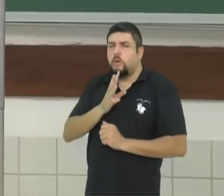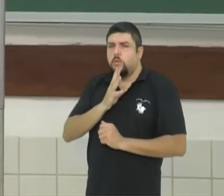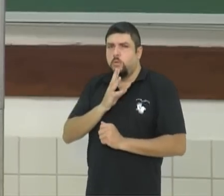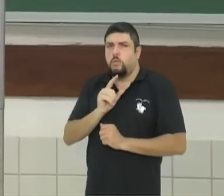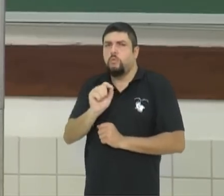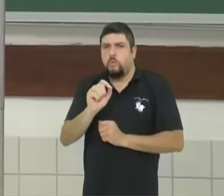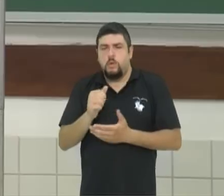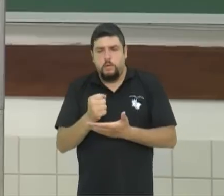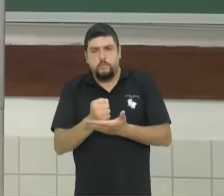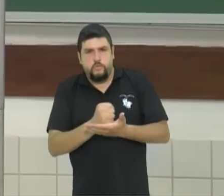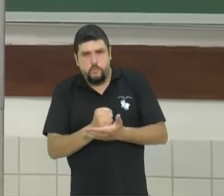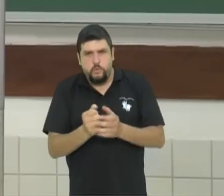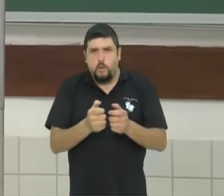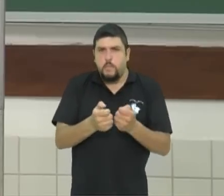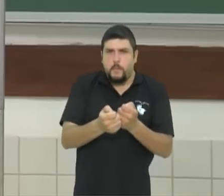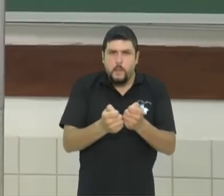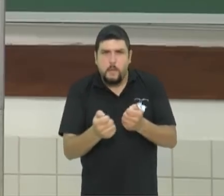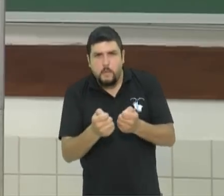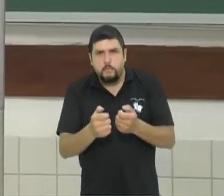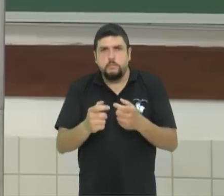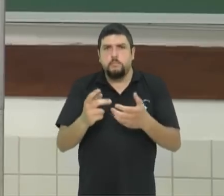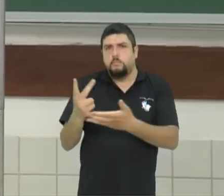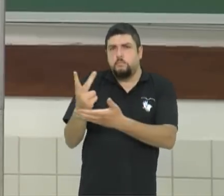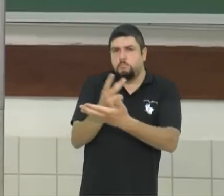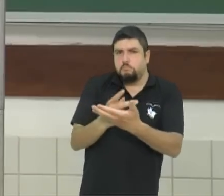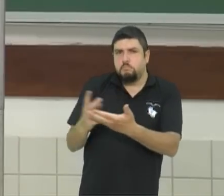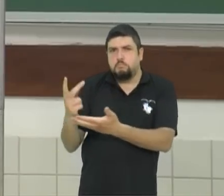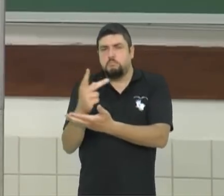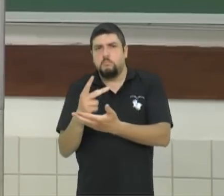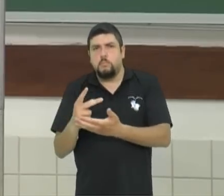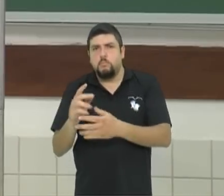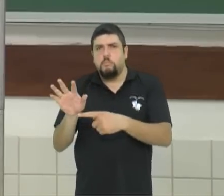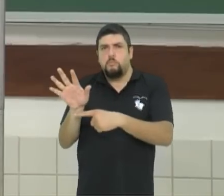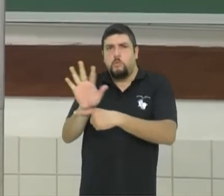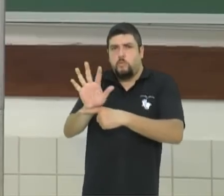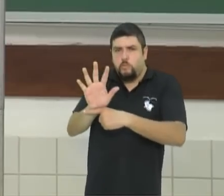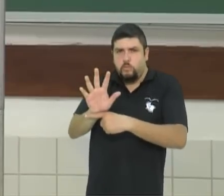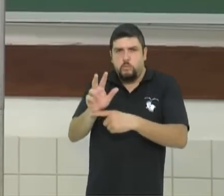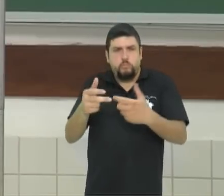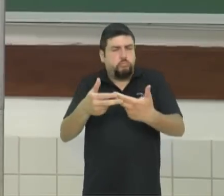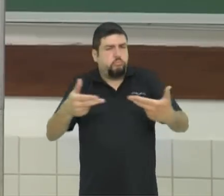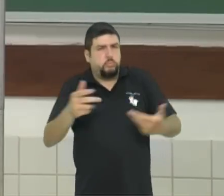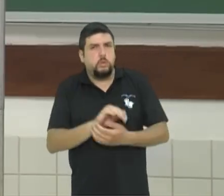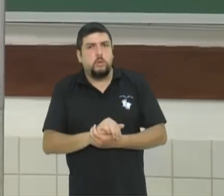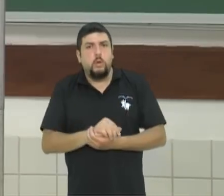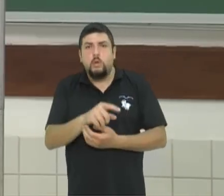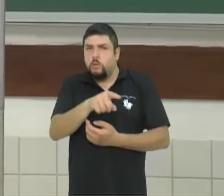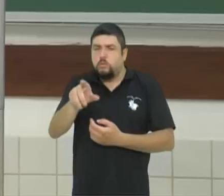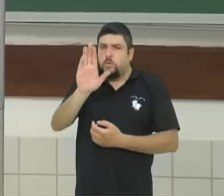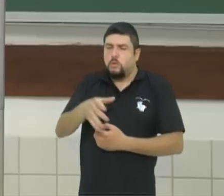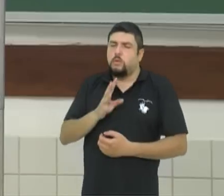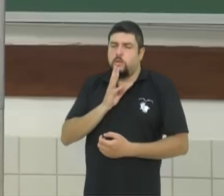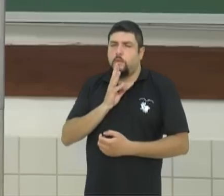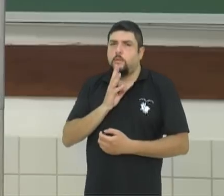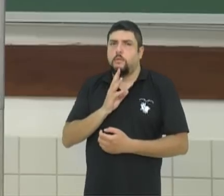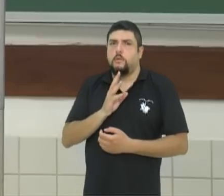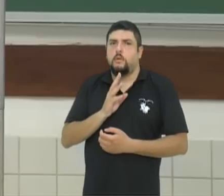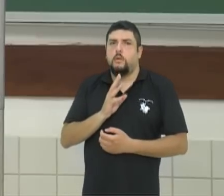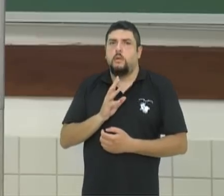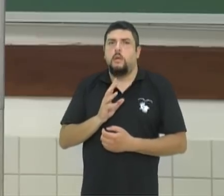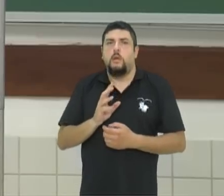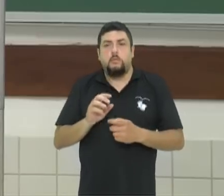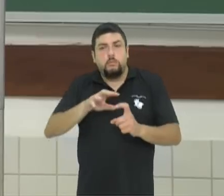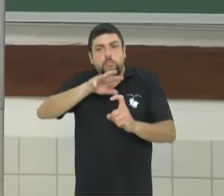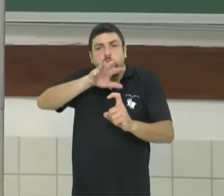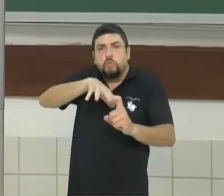de videogame, estão presentes em desenhos animados, em filmes, no dia a dia de vocês. Vocês provavelmente já conhecem muito a respeito de